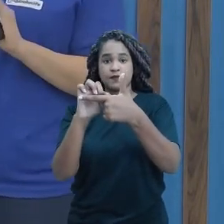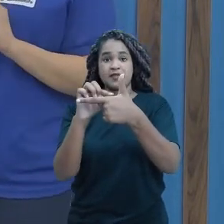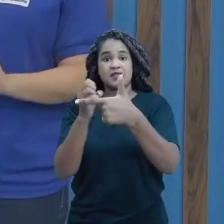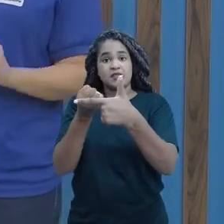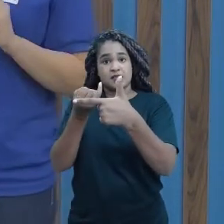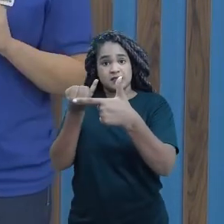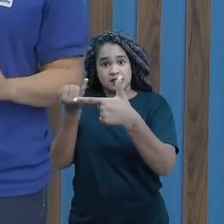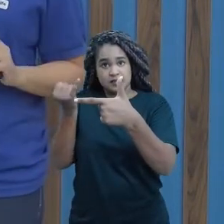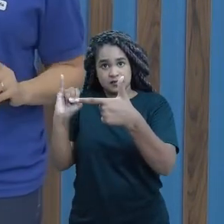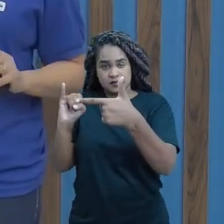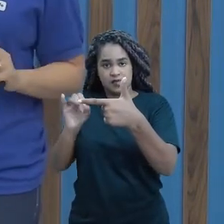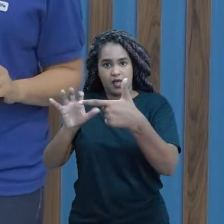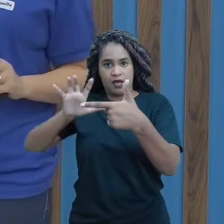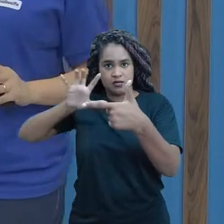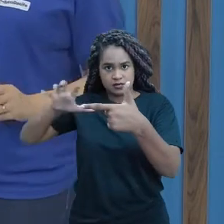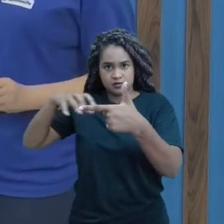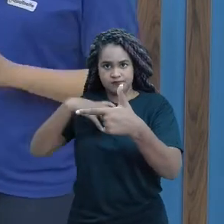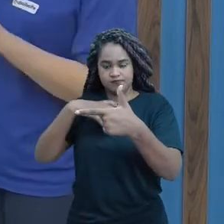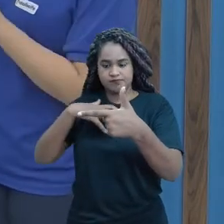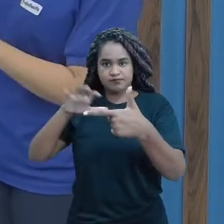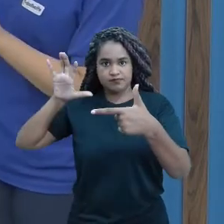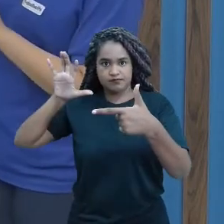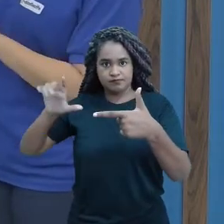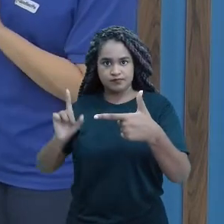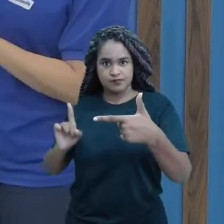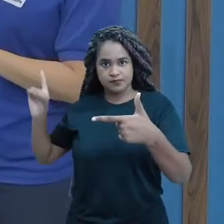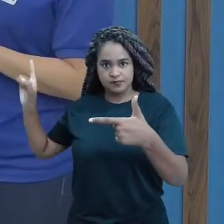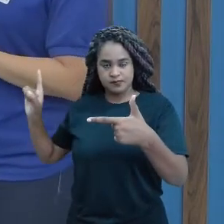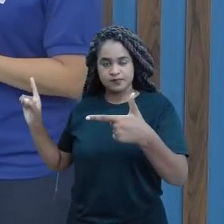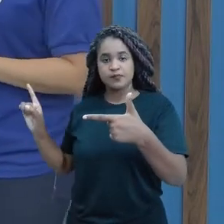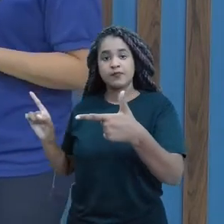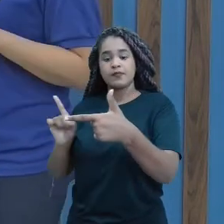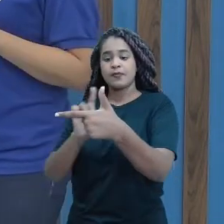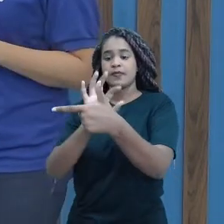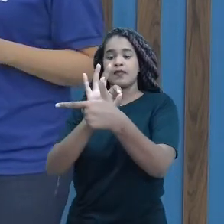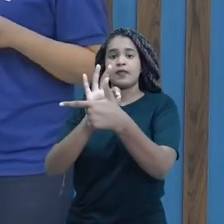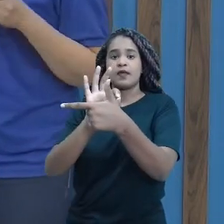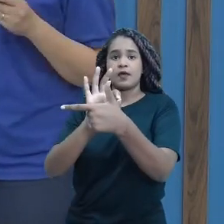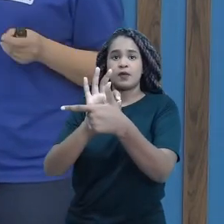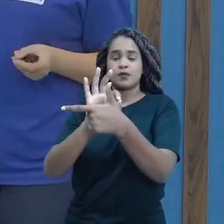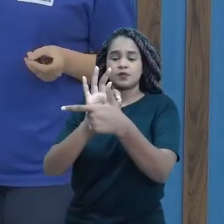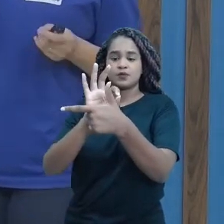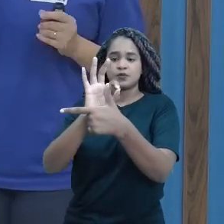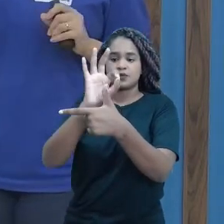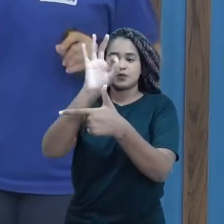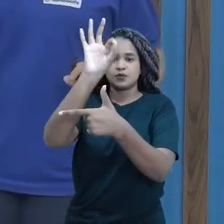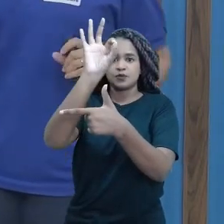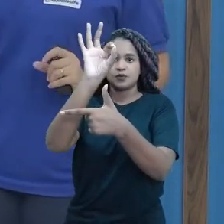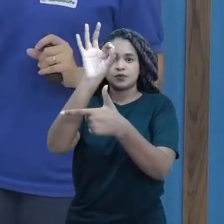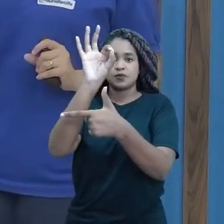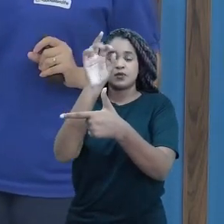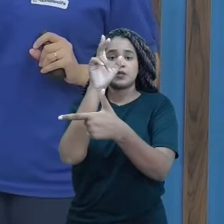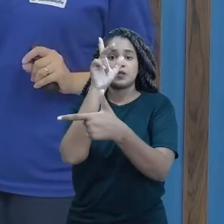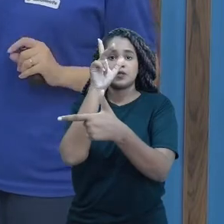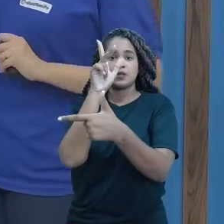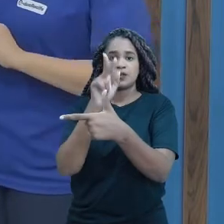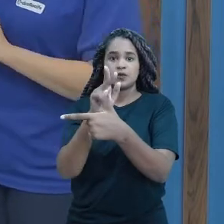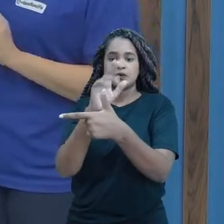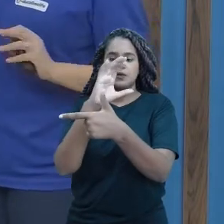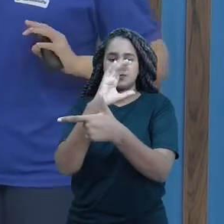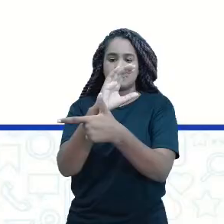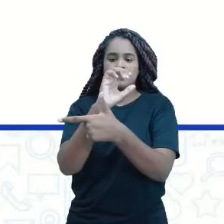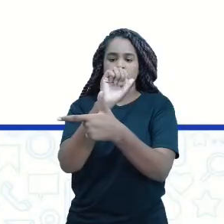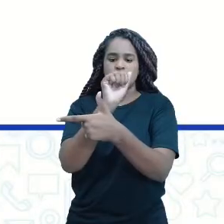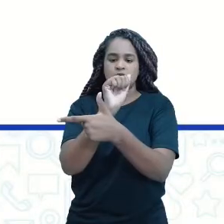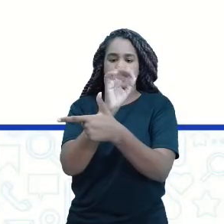for apresentado desse jeitinho aí, a altura que a gente vai obter vai ser idêntica ao tamanho do cateto, ó. Deixa